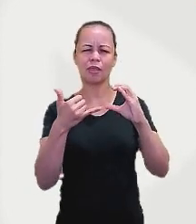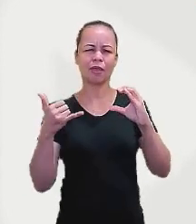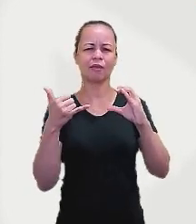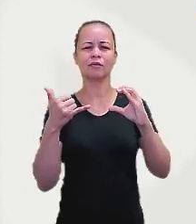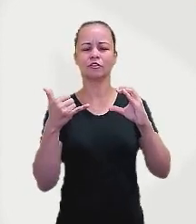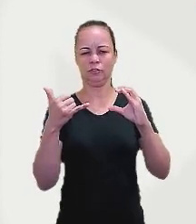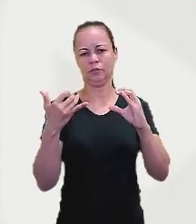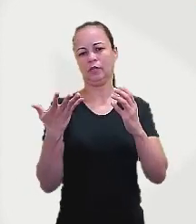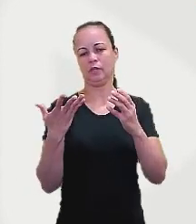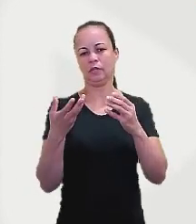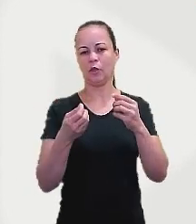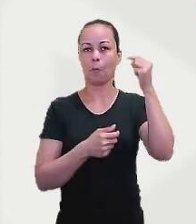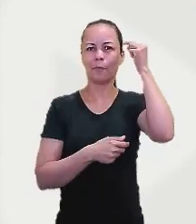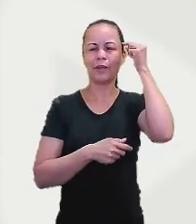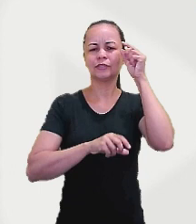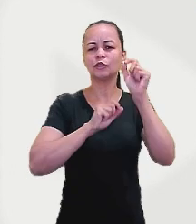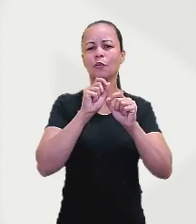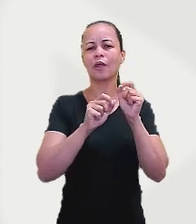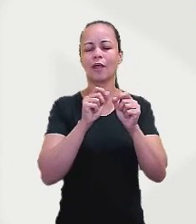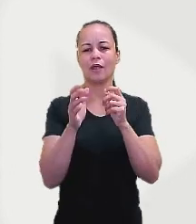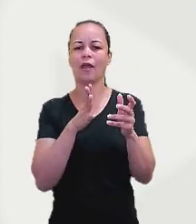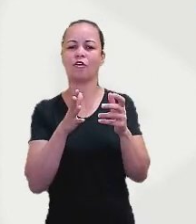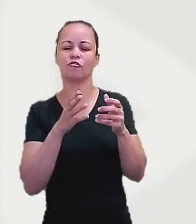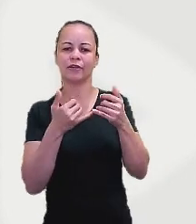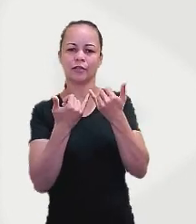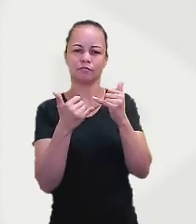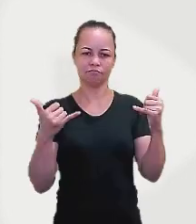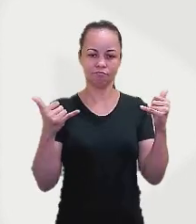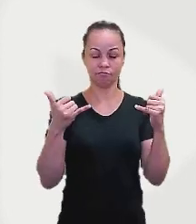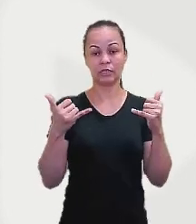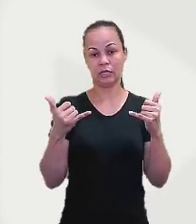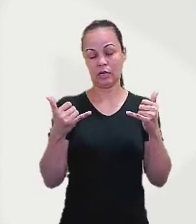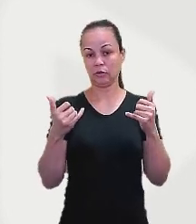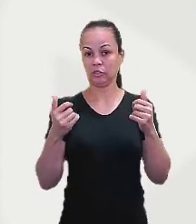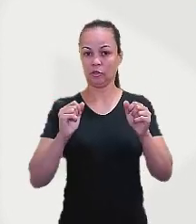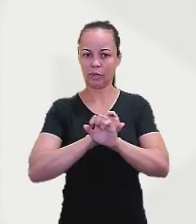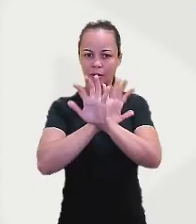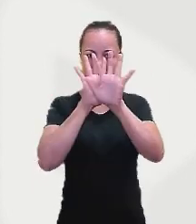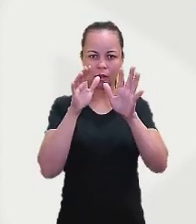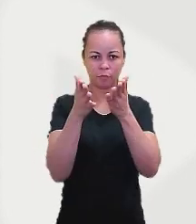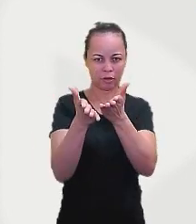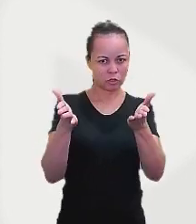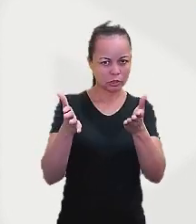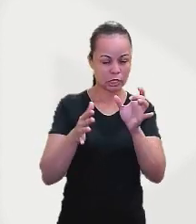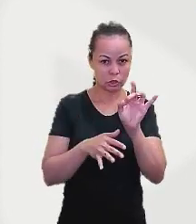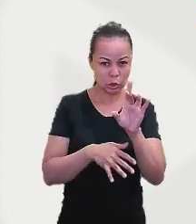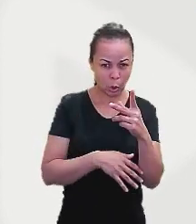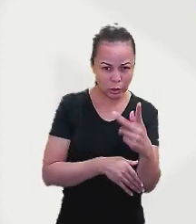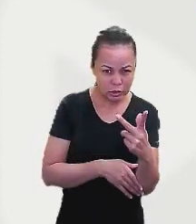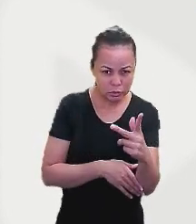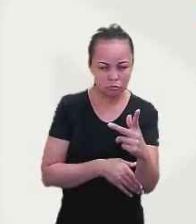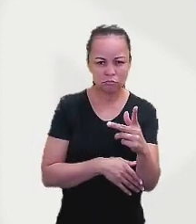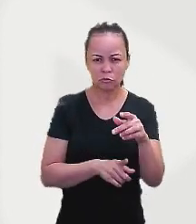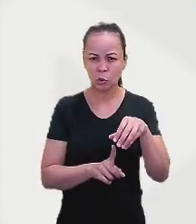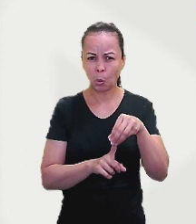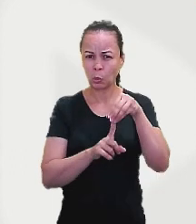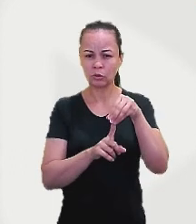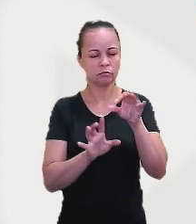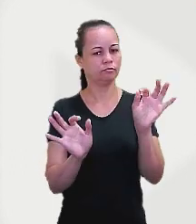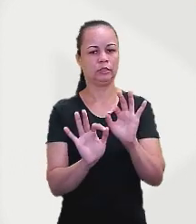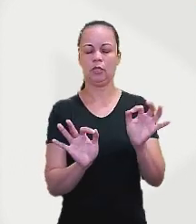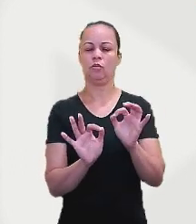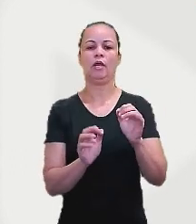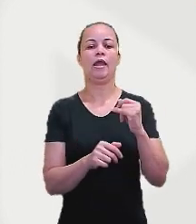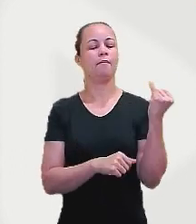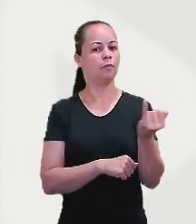é como o quê? É oferta de energia. Agora eu quero deixar bem claro para você, é só isso? Não. Isso é muito pouco. O carboidrato tem uma importância